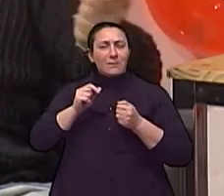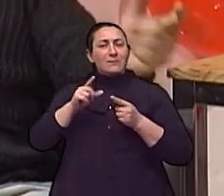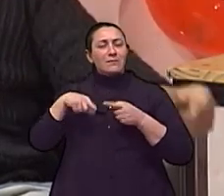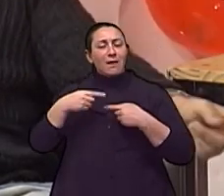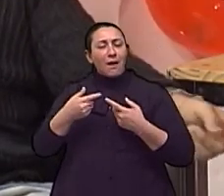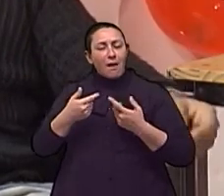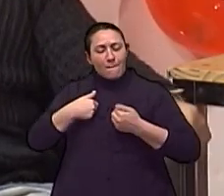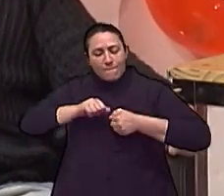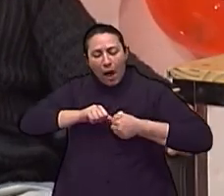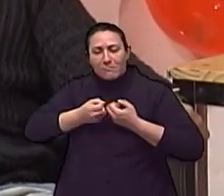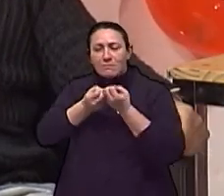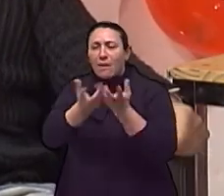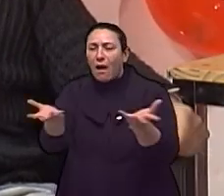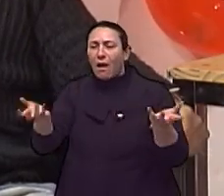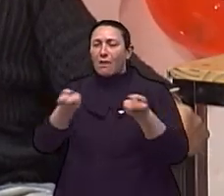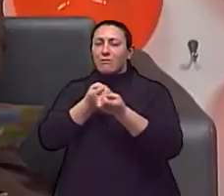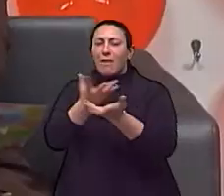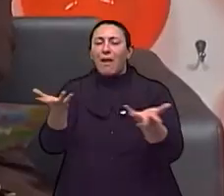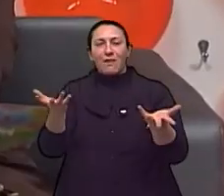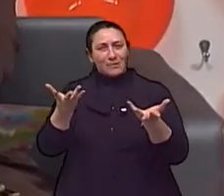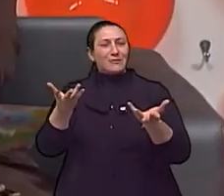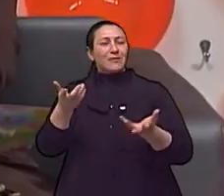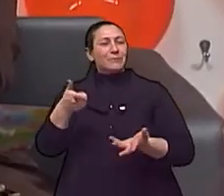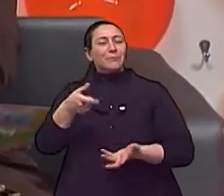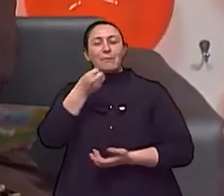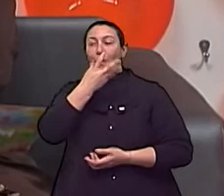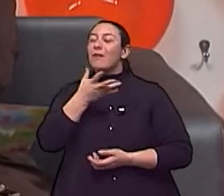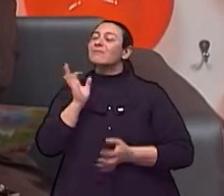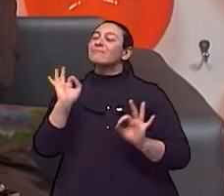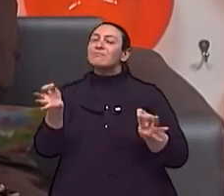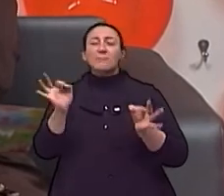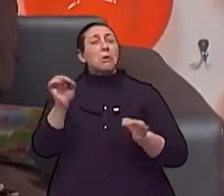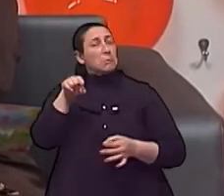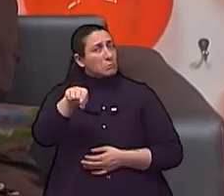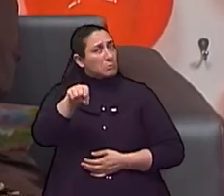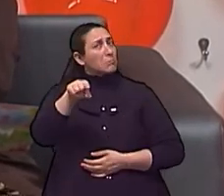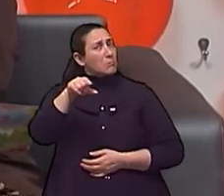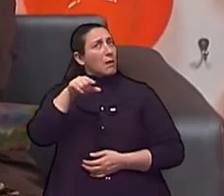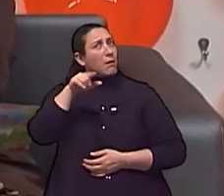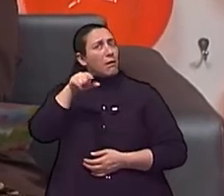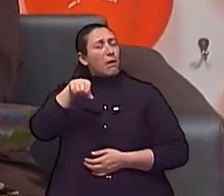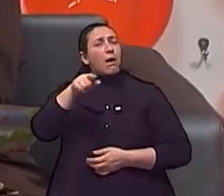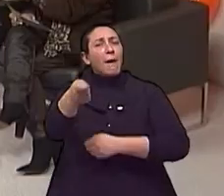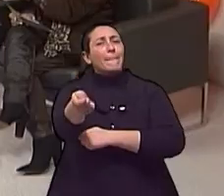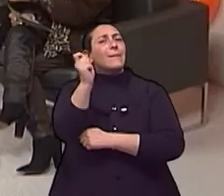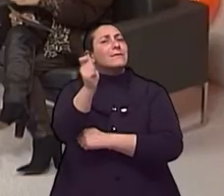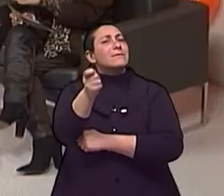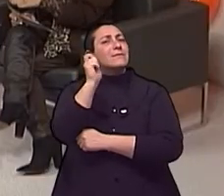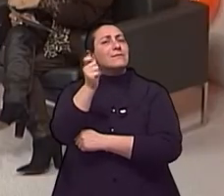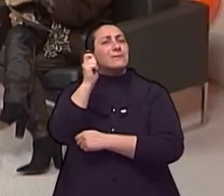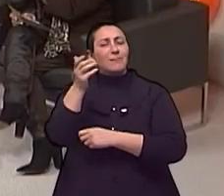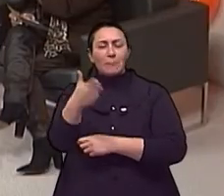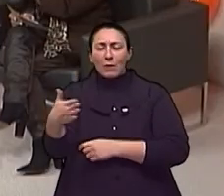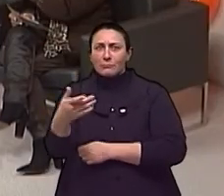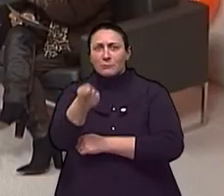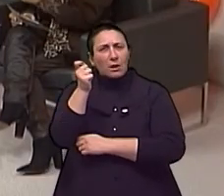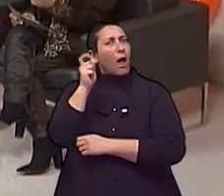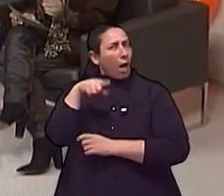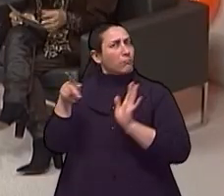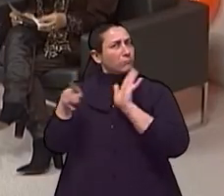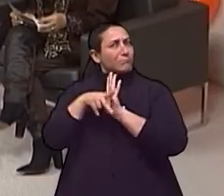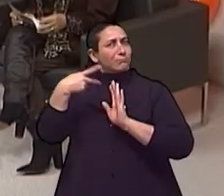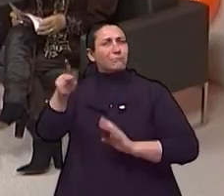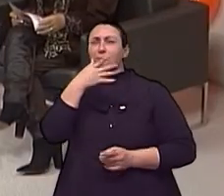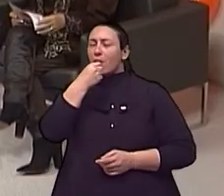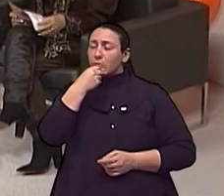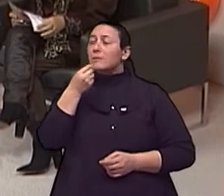arranjo valor muito maior não esse Hobby pescaria e e Masculino Claro claro mas não